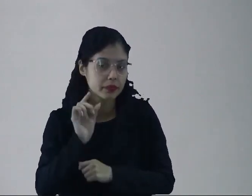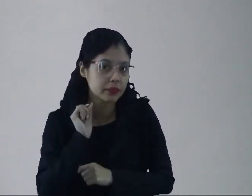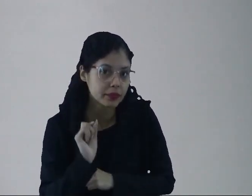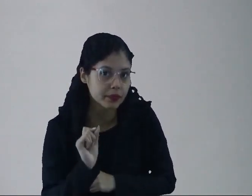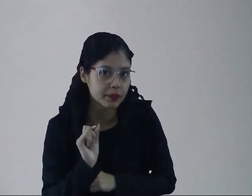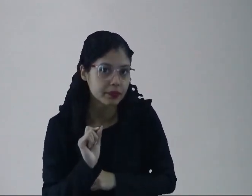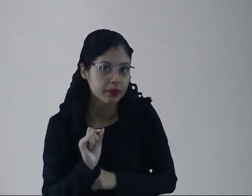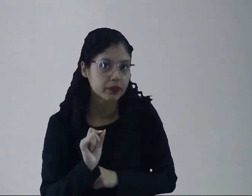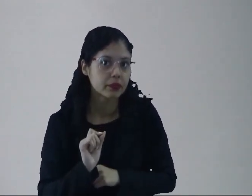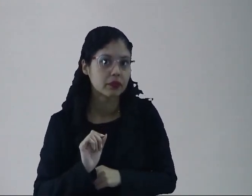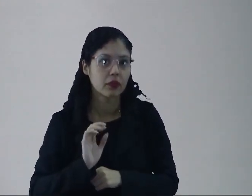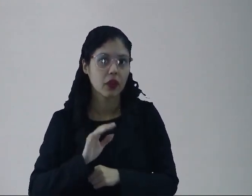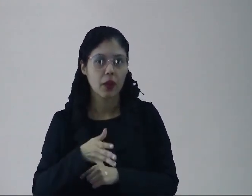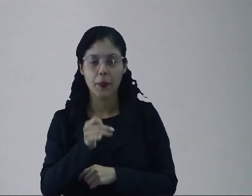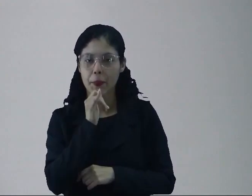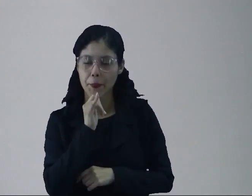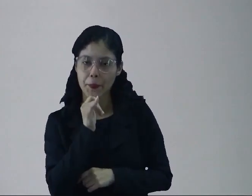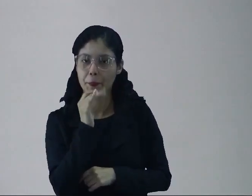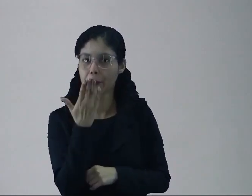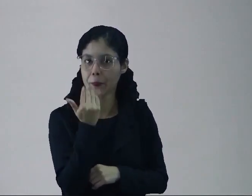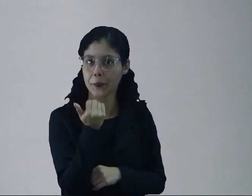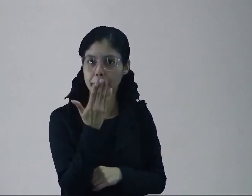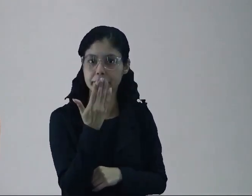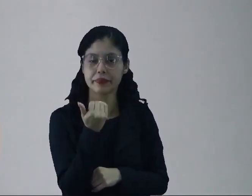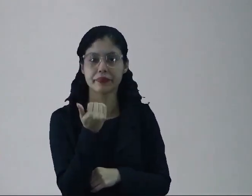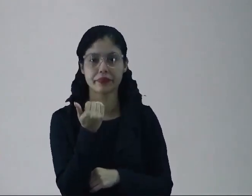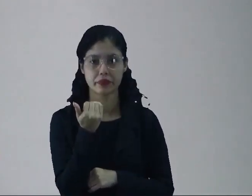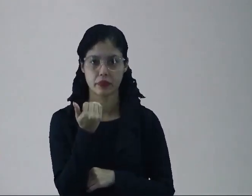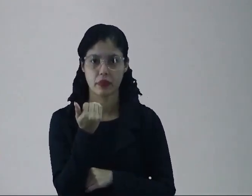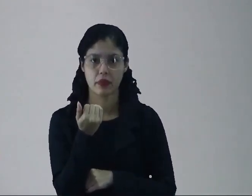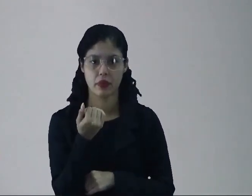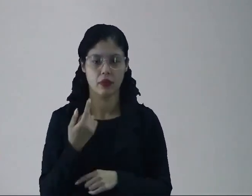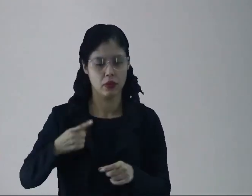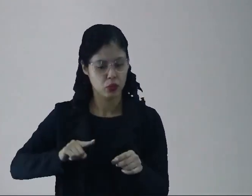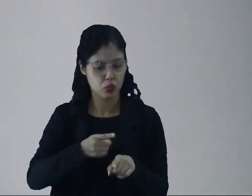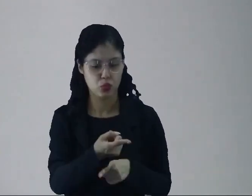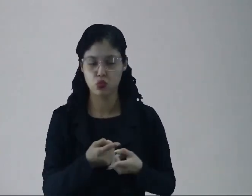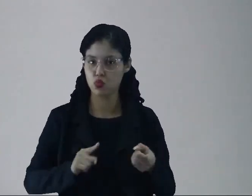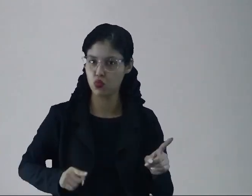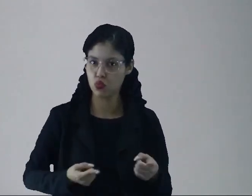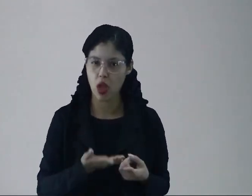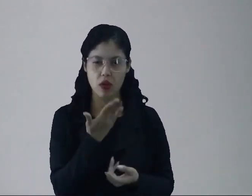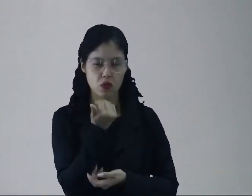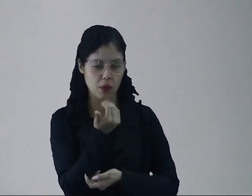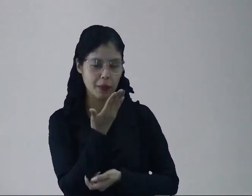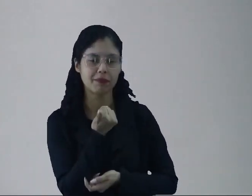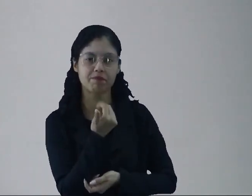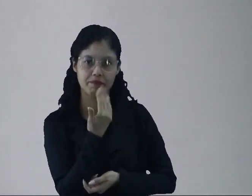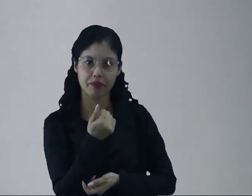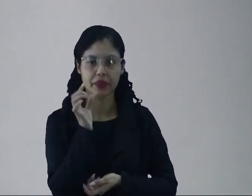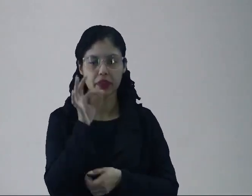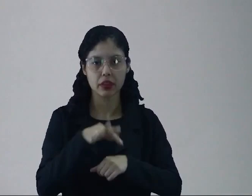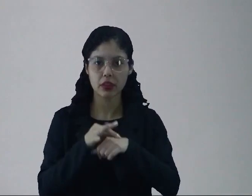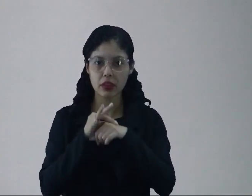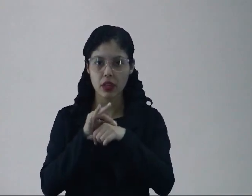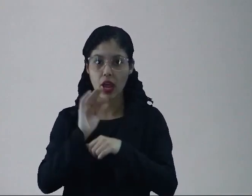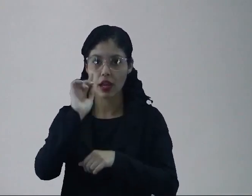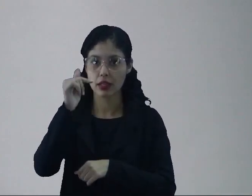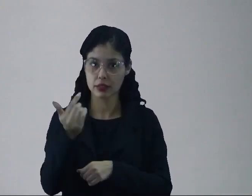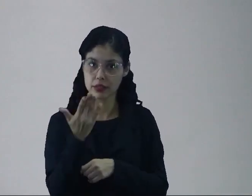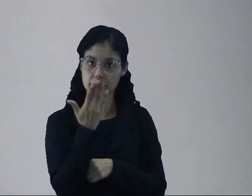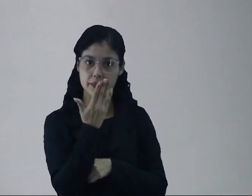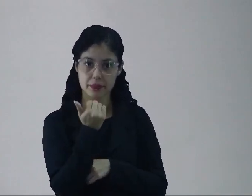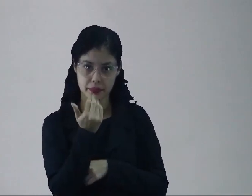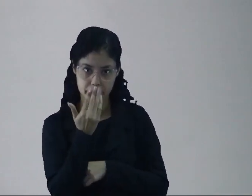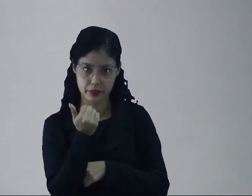aqui, quando você come, por exemplo, um alimento, então vamos lá, você foi na churrascaria, naquele domingão, comeu um pedaço de carne, aquele